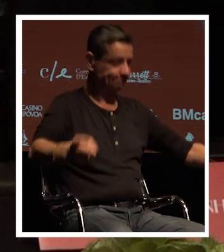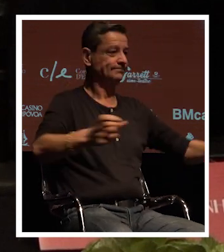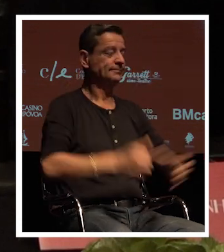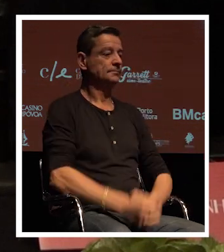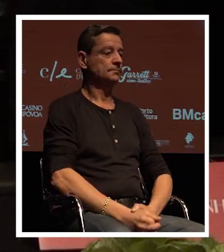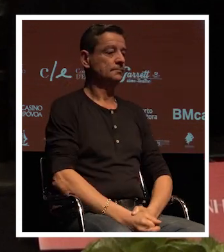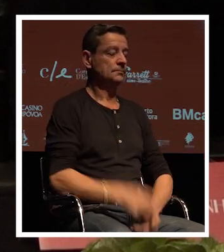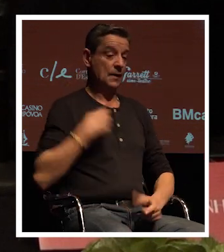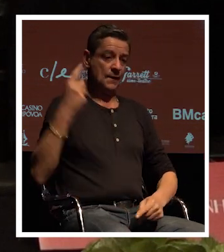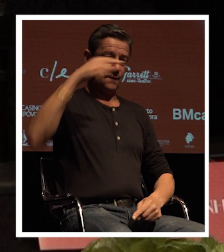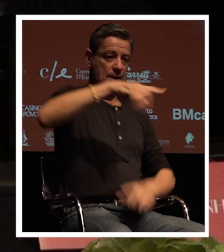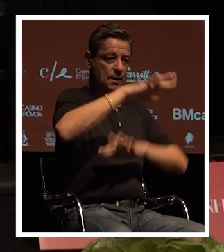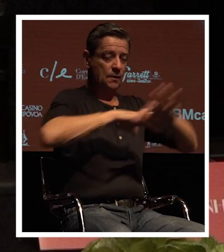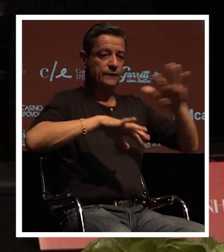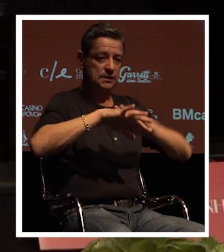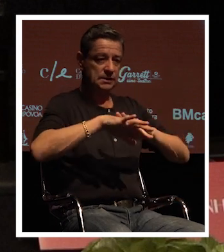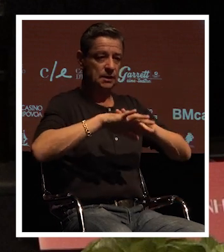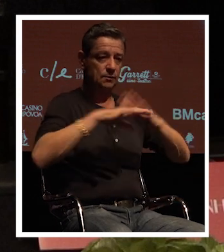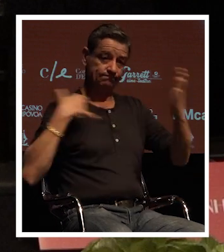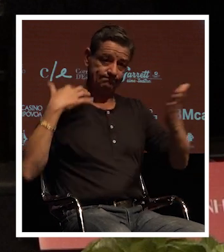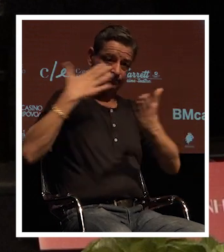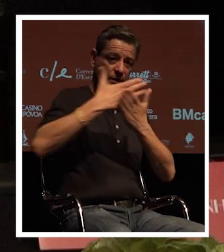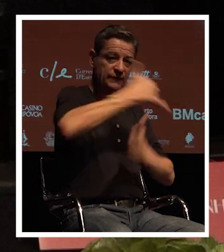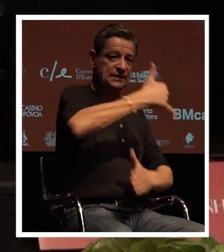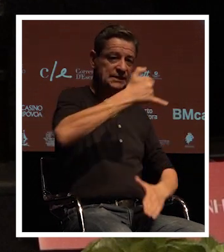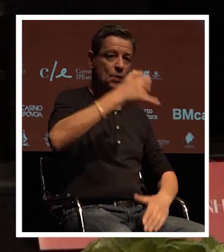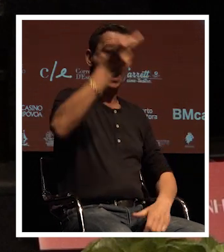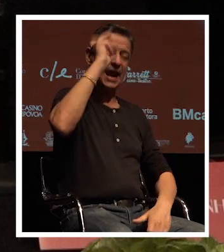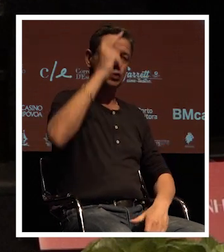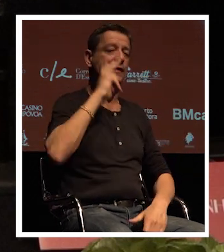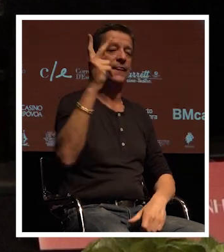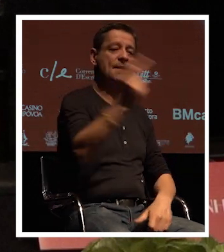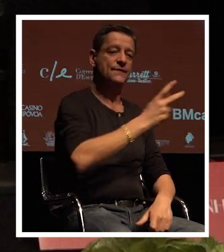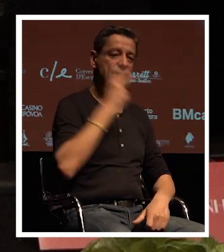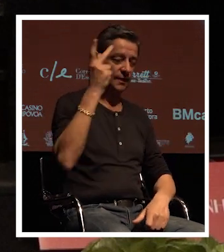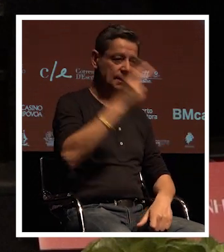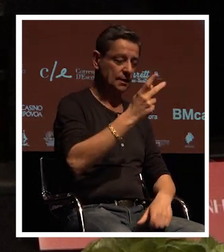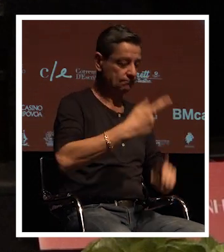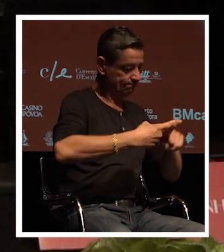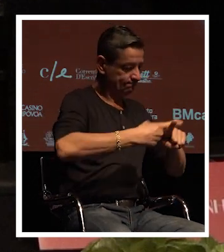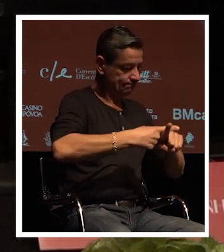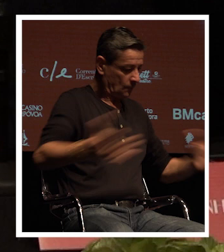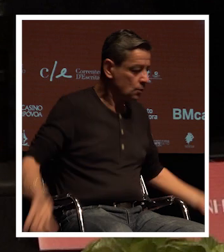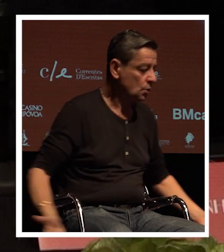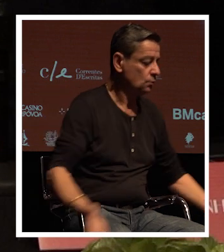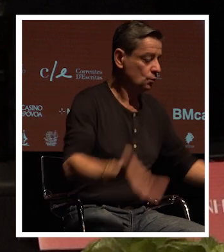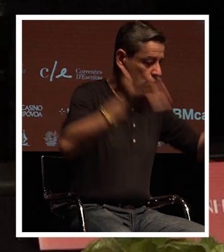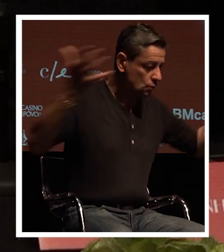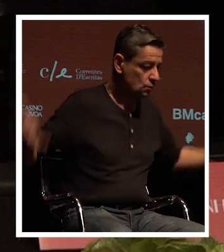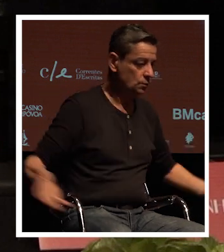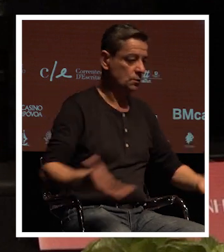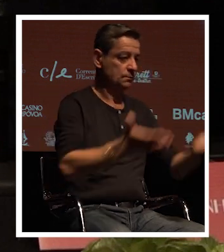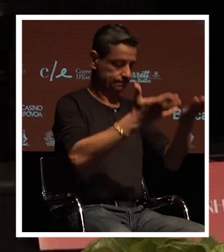dizer vim aqui para fazer o que tenho feito nos últimos 25 anos de vida vim incentivar a uma inquietação